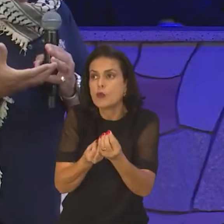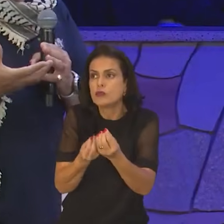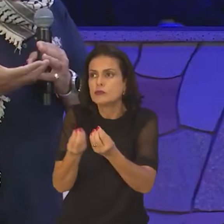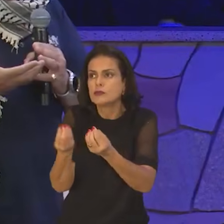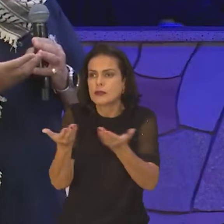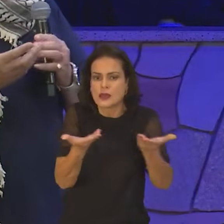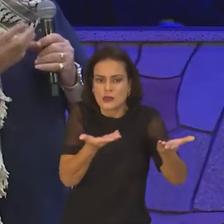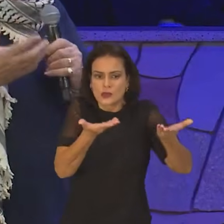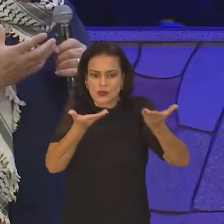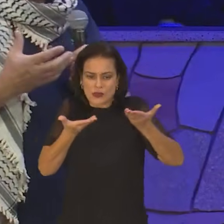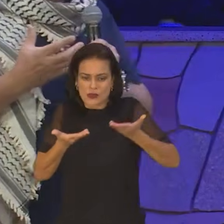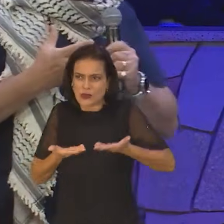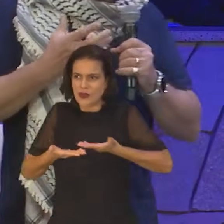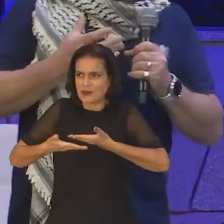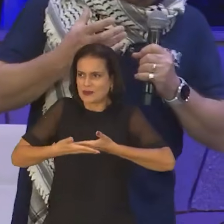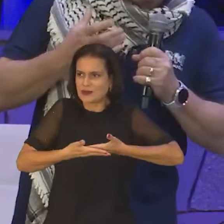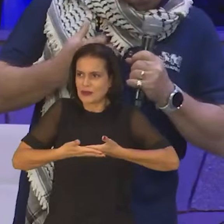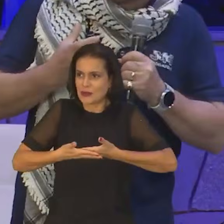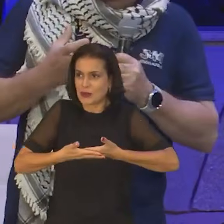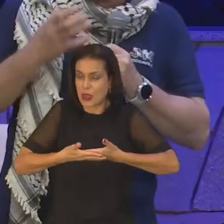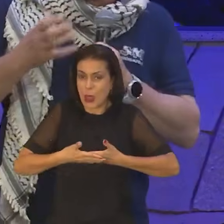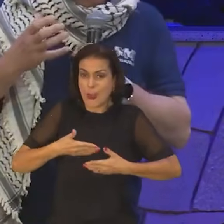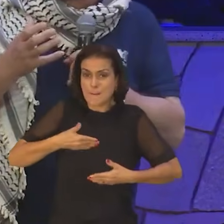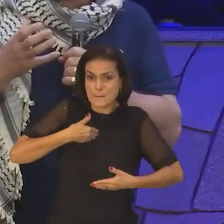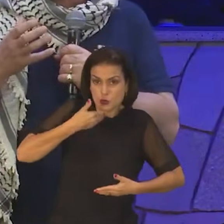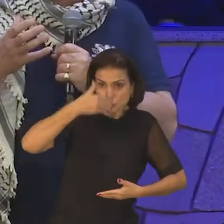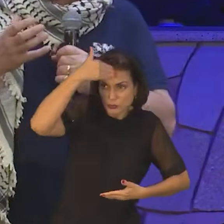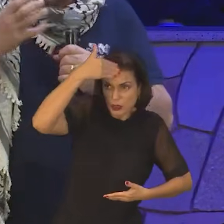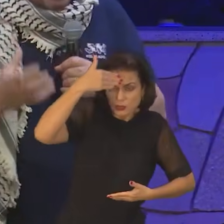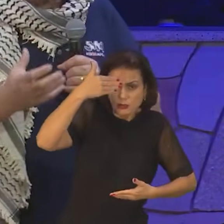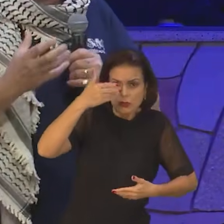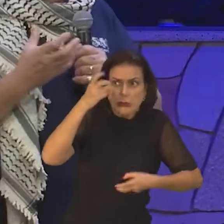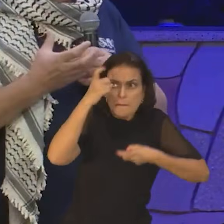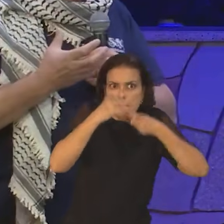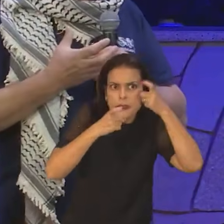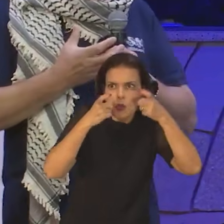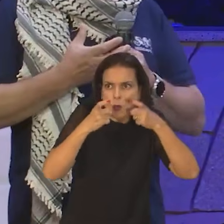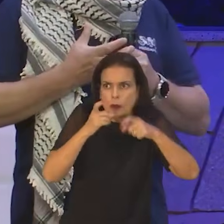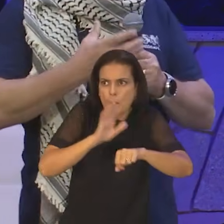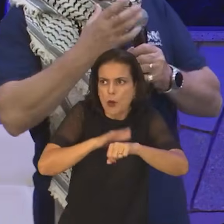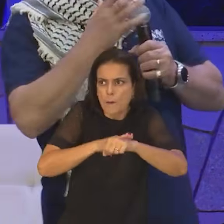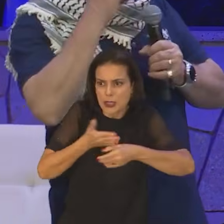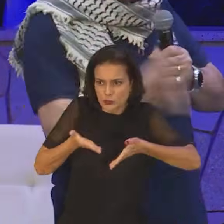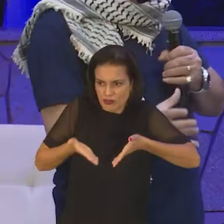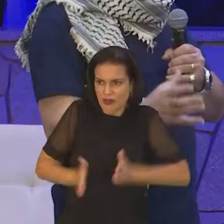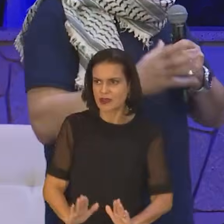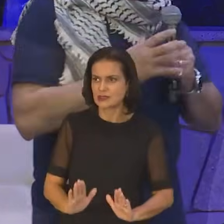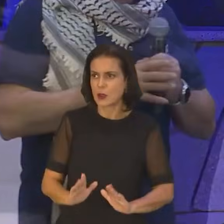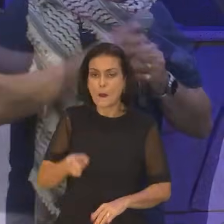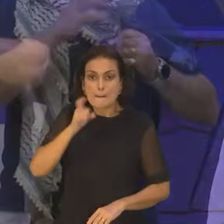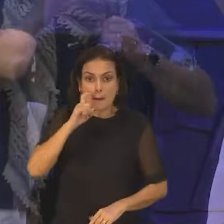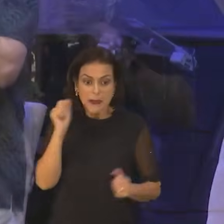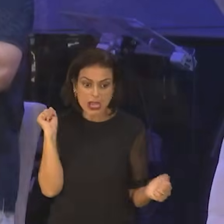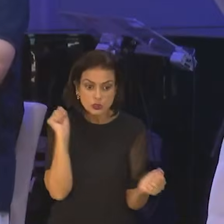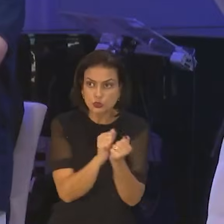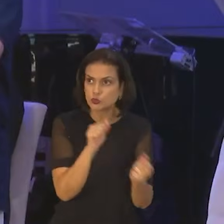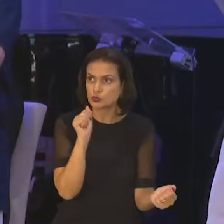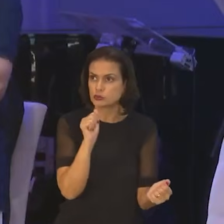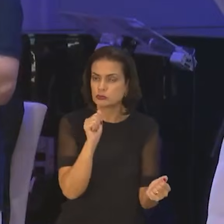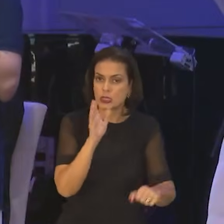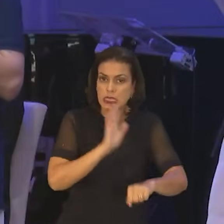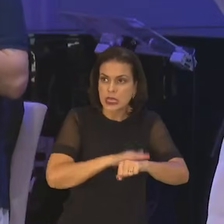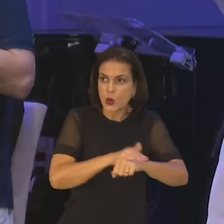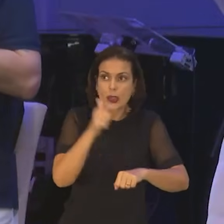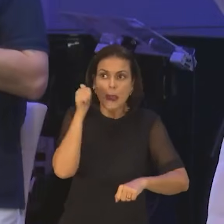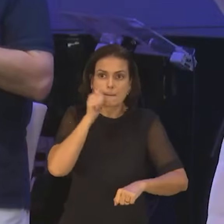recebido. Porque o muçulmano se preocupa muito na hora de parto da sua mulher. O pai tem que estar presente na hora que a